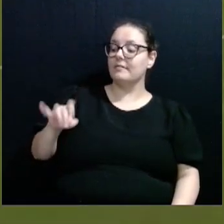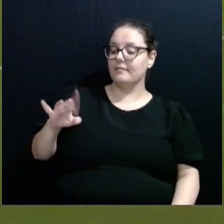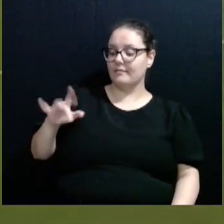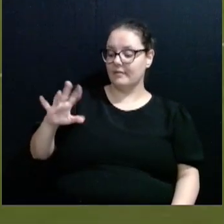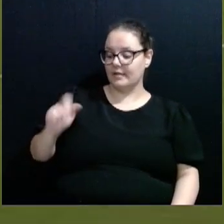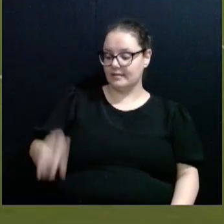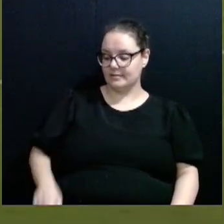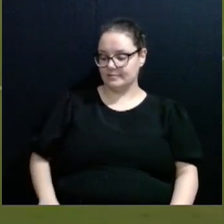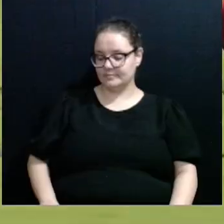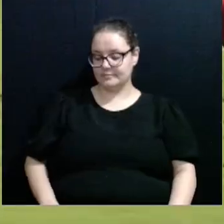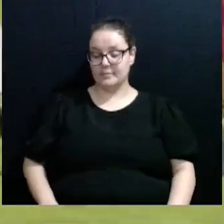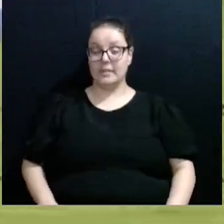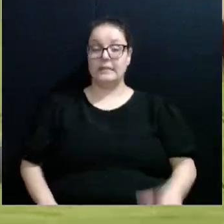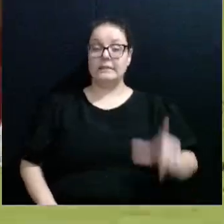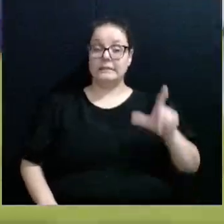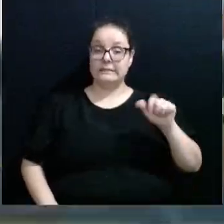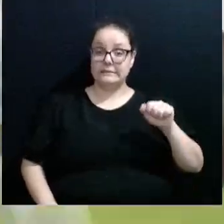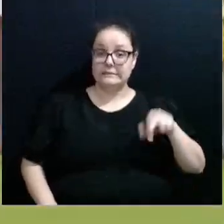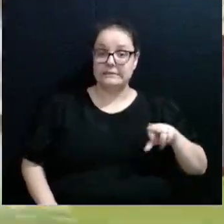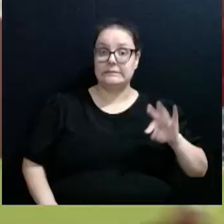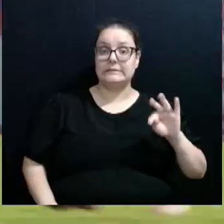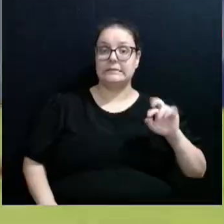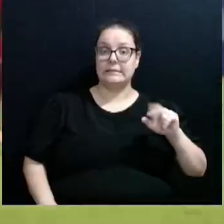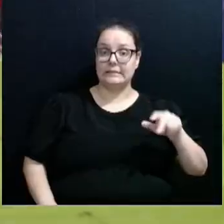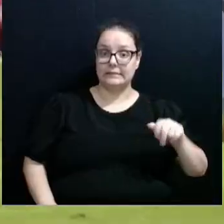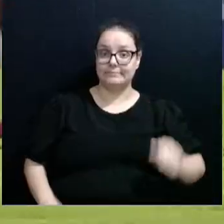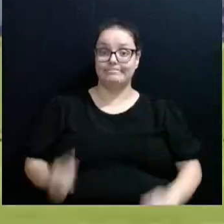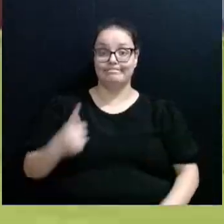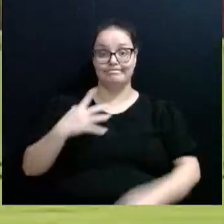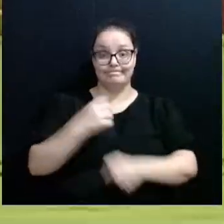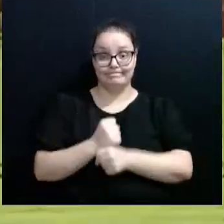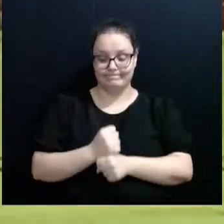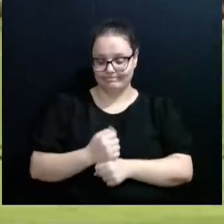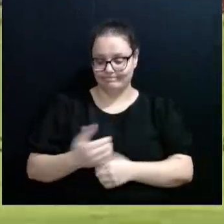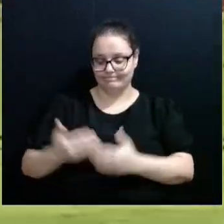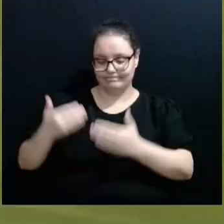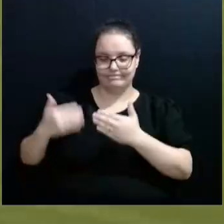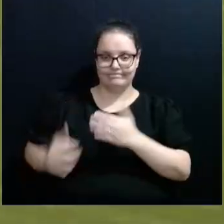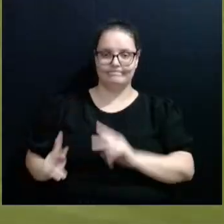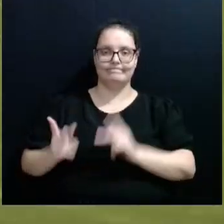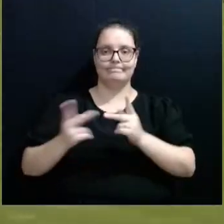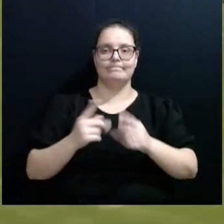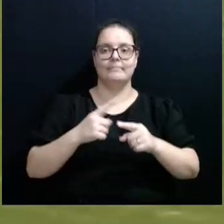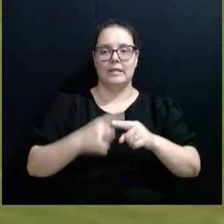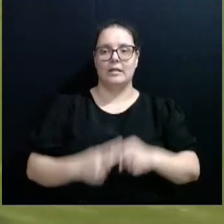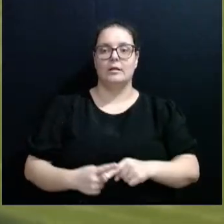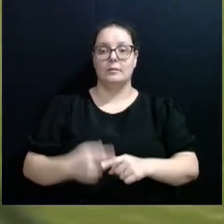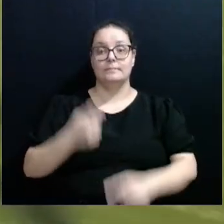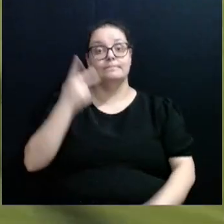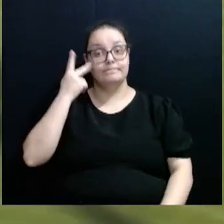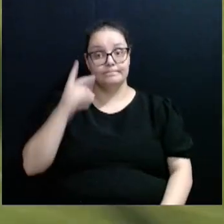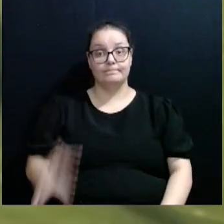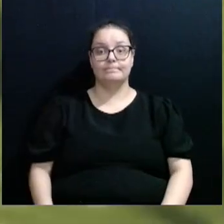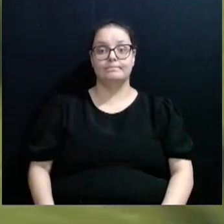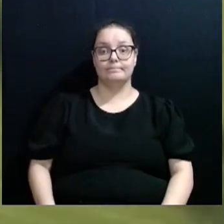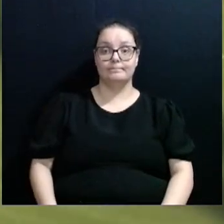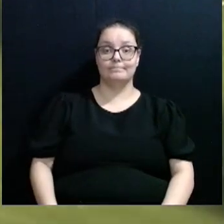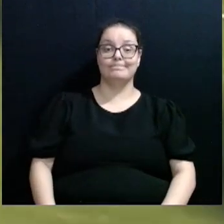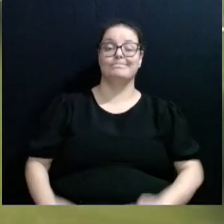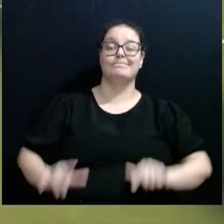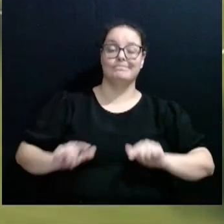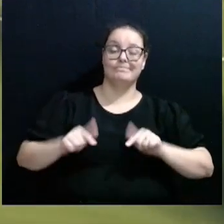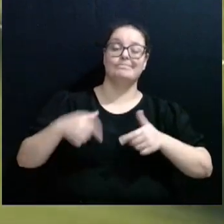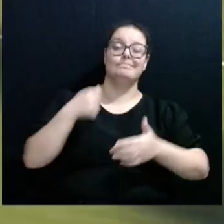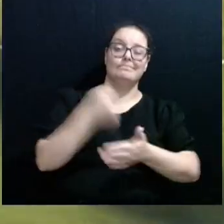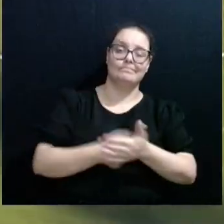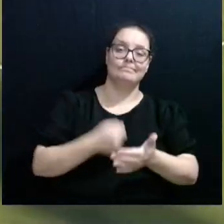ponto conquistado. Segue atrás da primeira vitória no Campeonato Paulista, lutando para pagar os salários dos